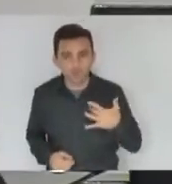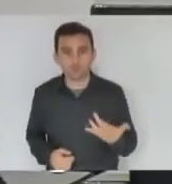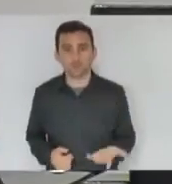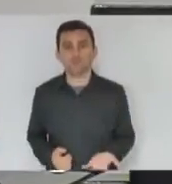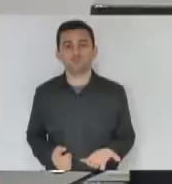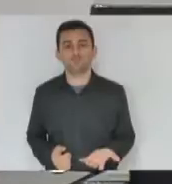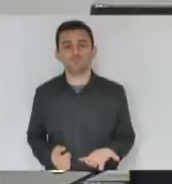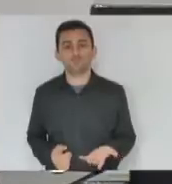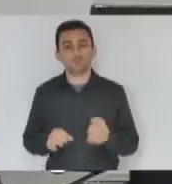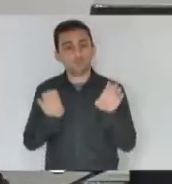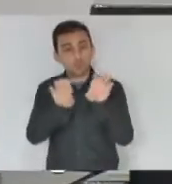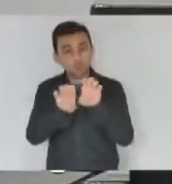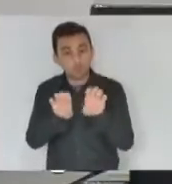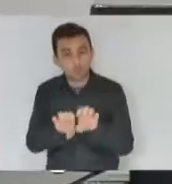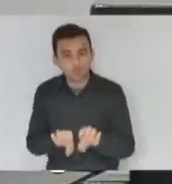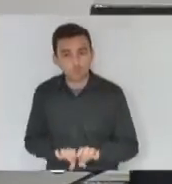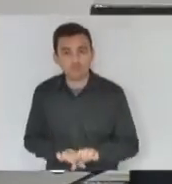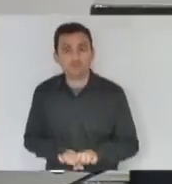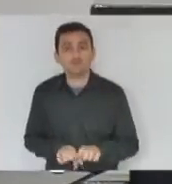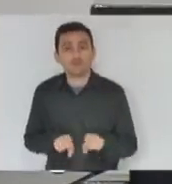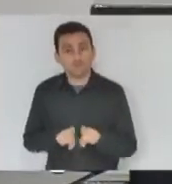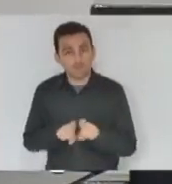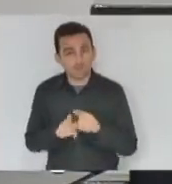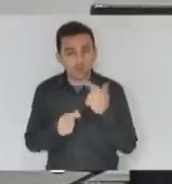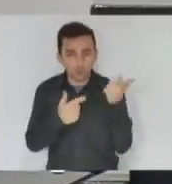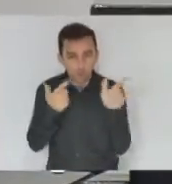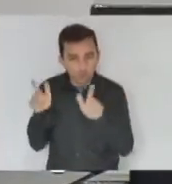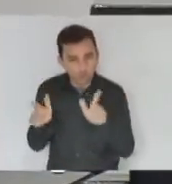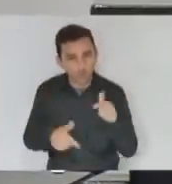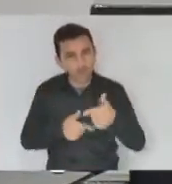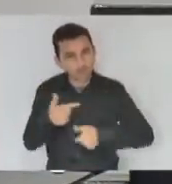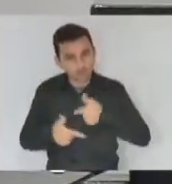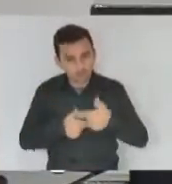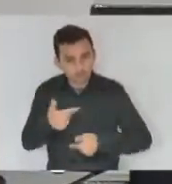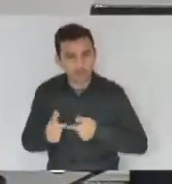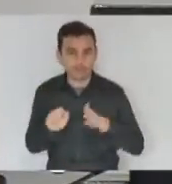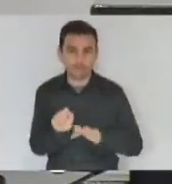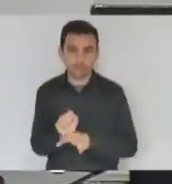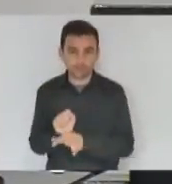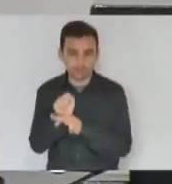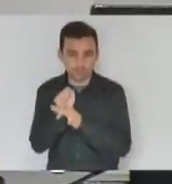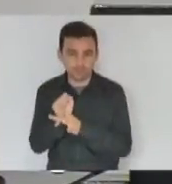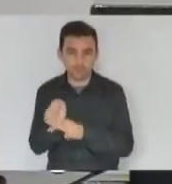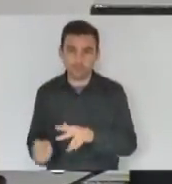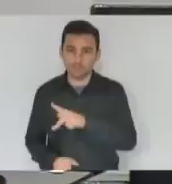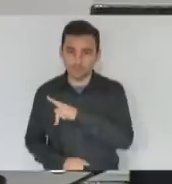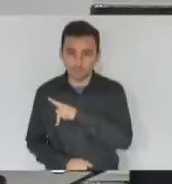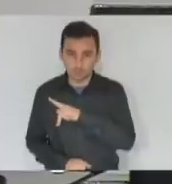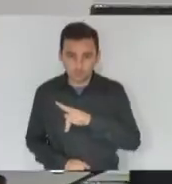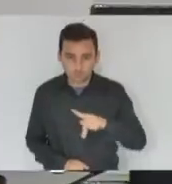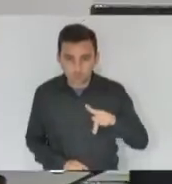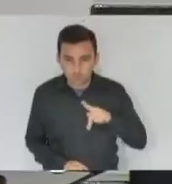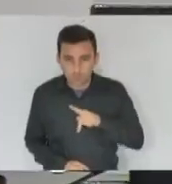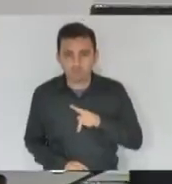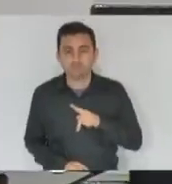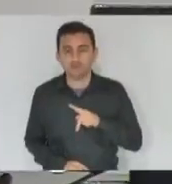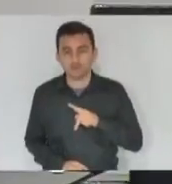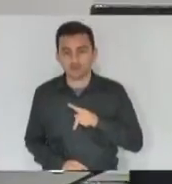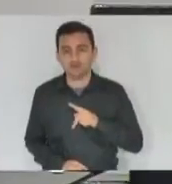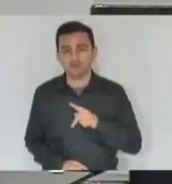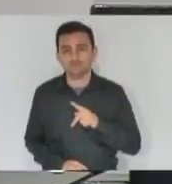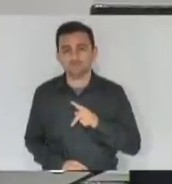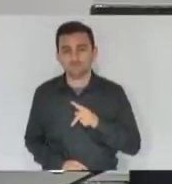de infraestrutura e de outros serviços, da segurança pública, de outros serviços que são